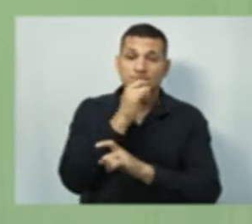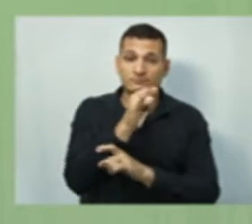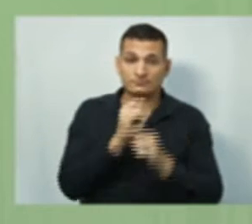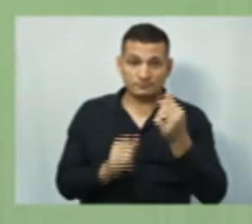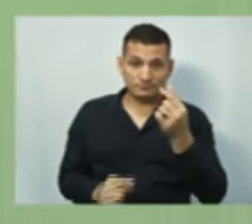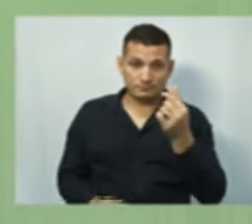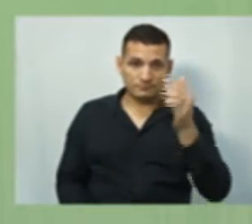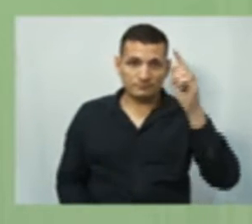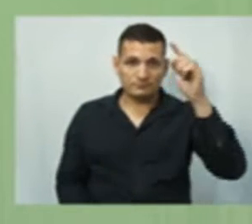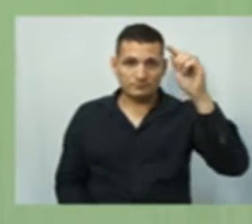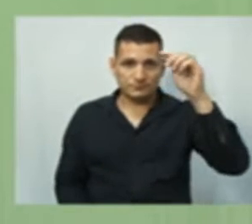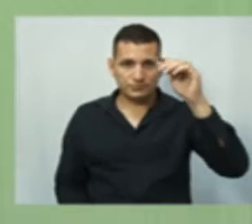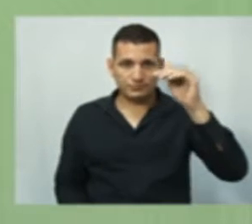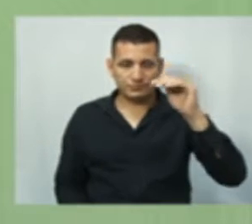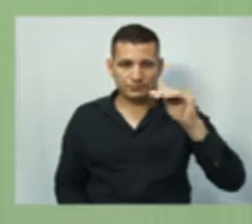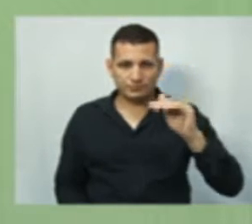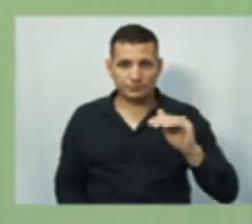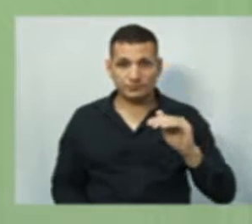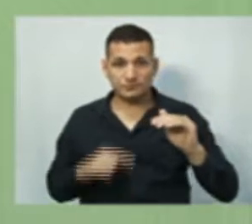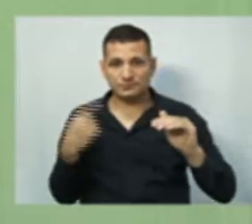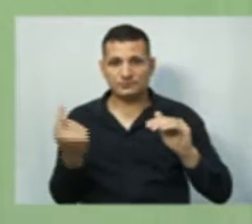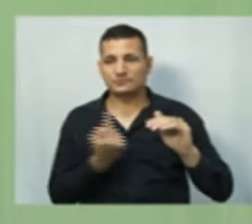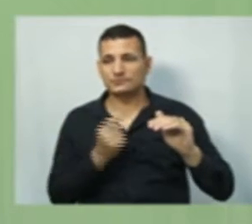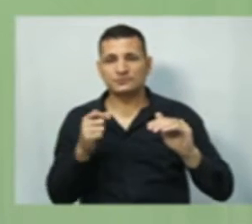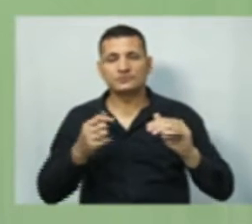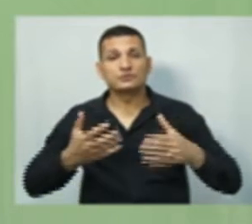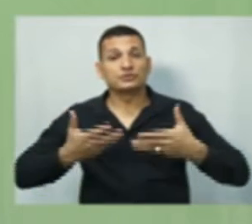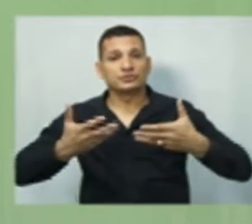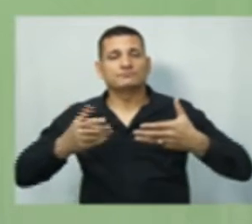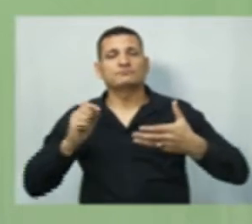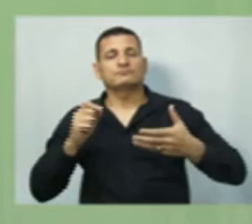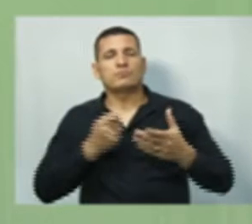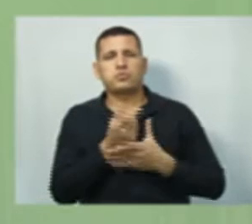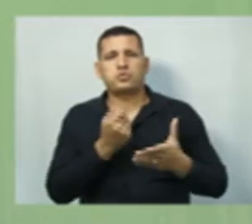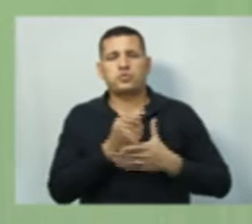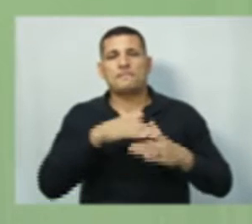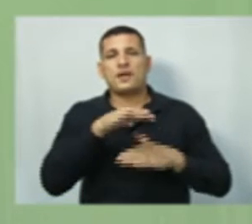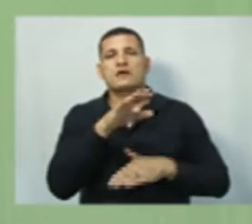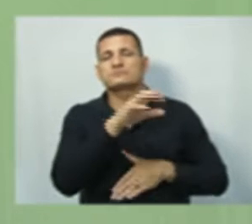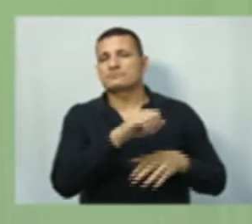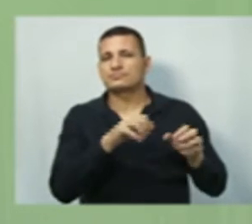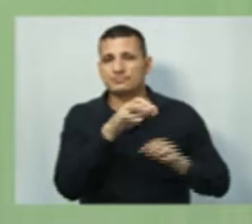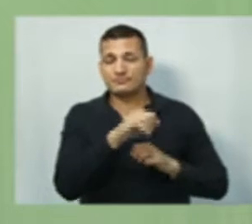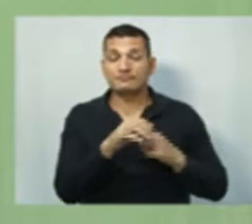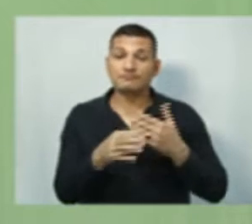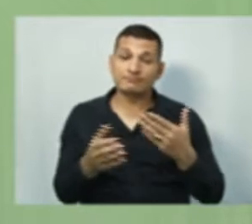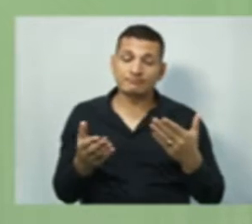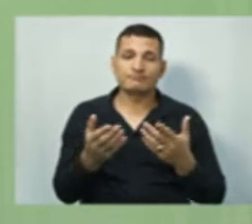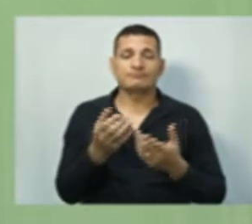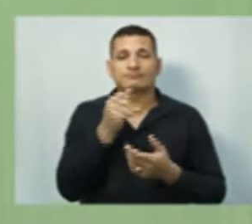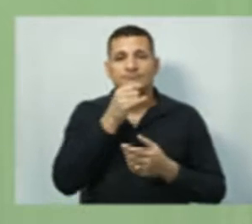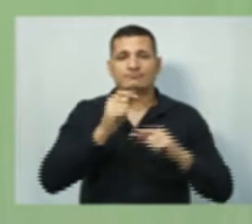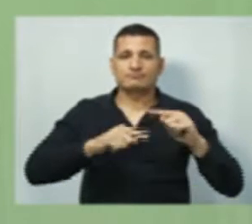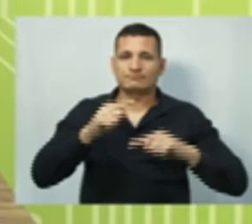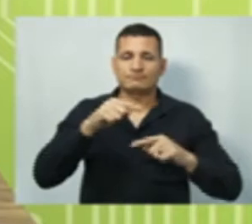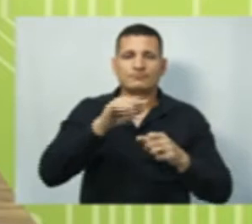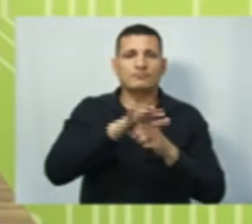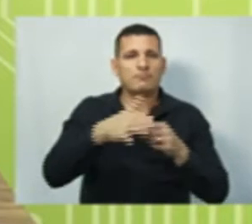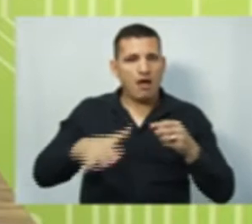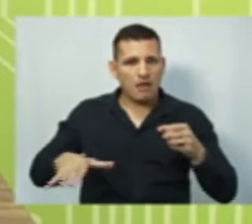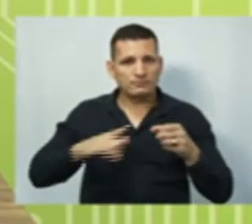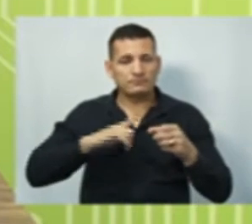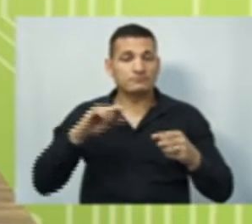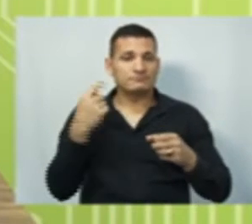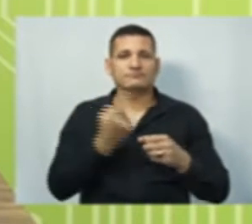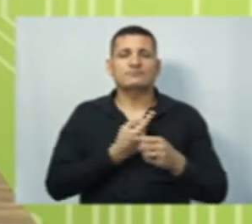nos sentimos estimulados a comprar mais deste bem. Normalmente os bens que estão em promoção, nós compramos mais. E é assim que